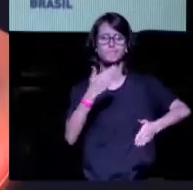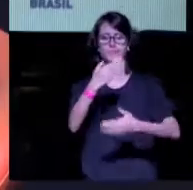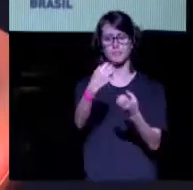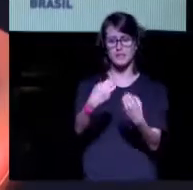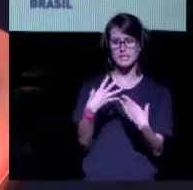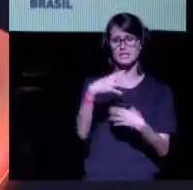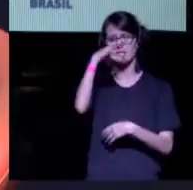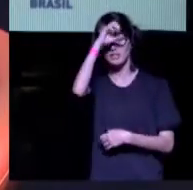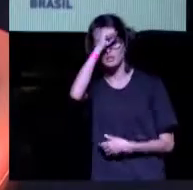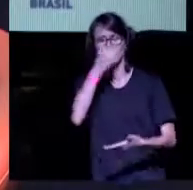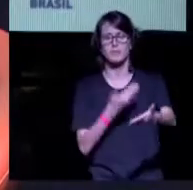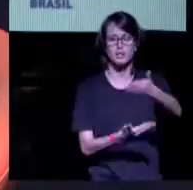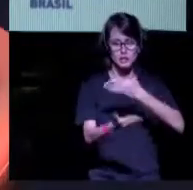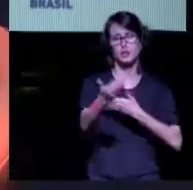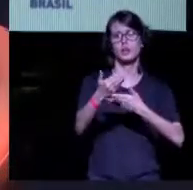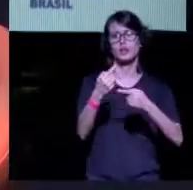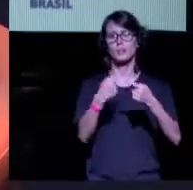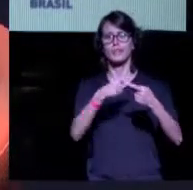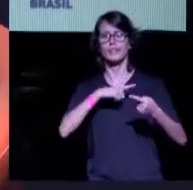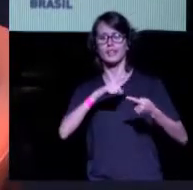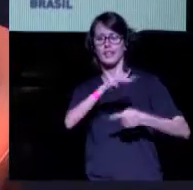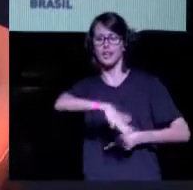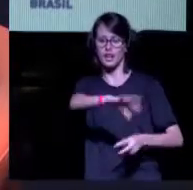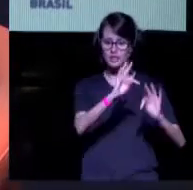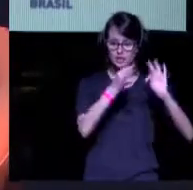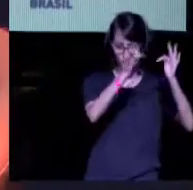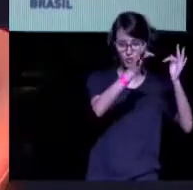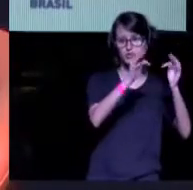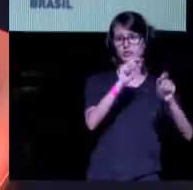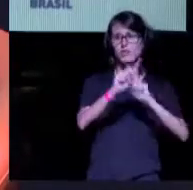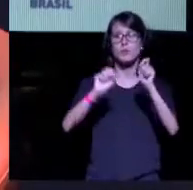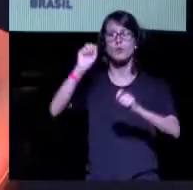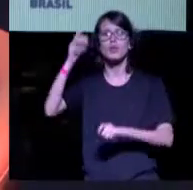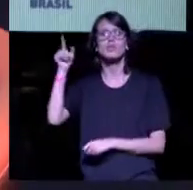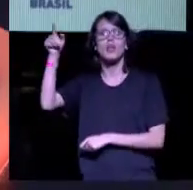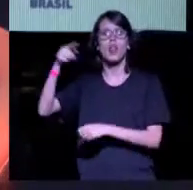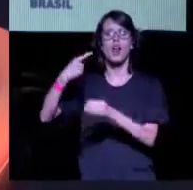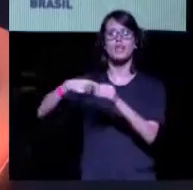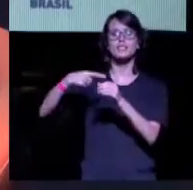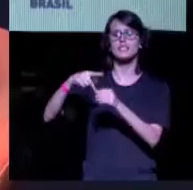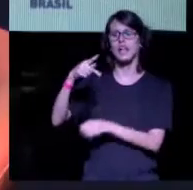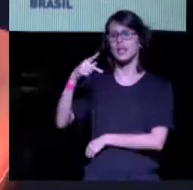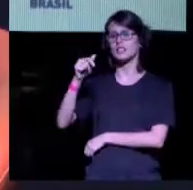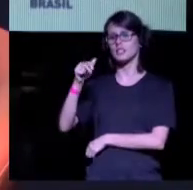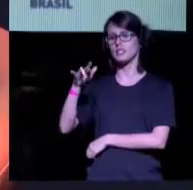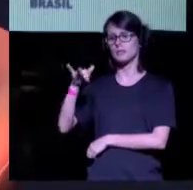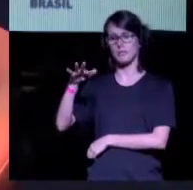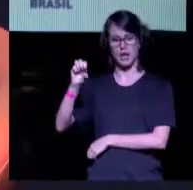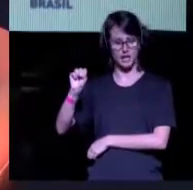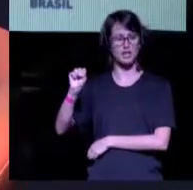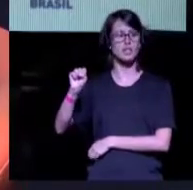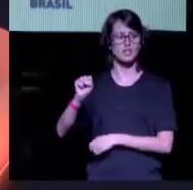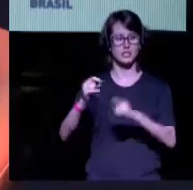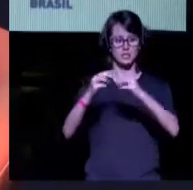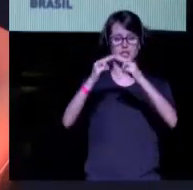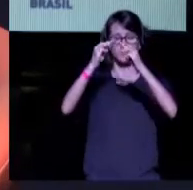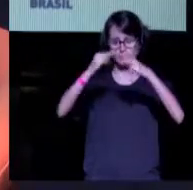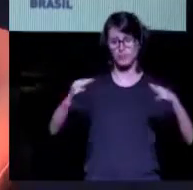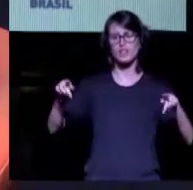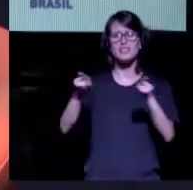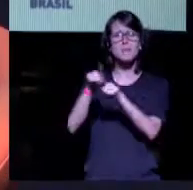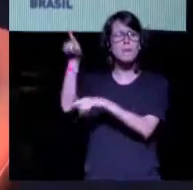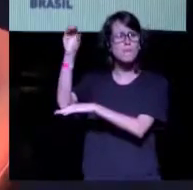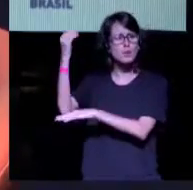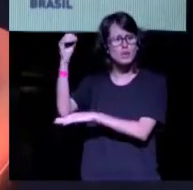o que aconteceu por exemplo na cidade de paris por exemplo foi maravilhoso porto alegre também é é uma cidade de